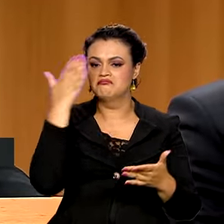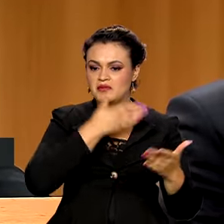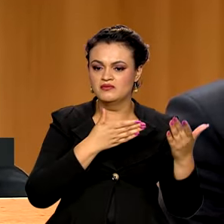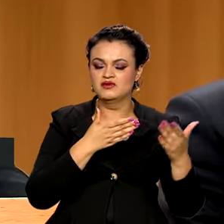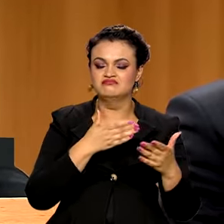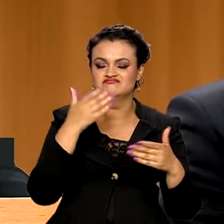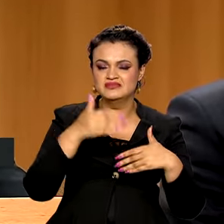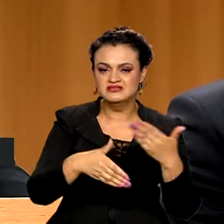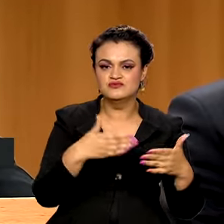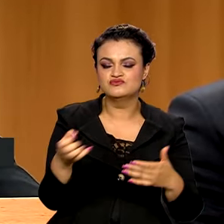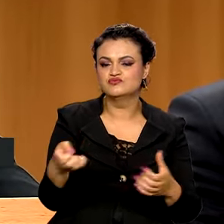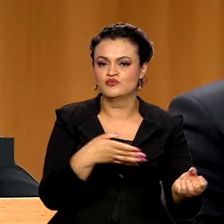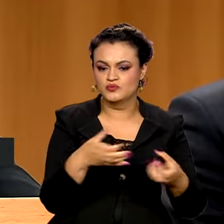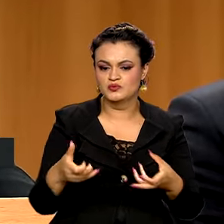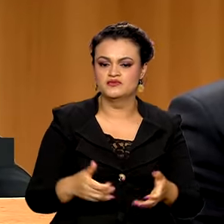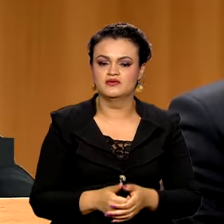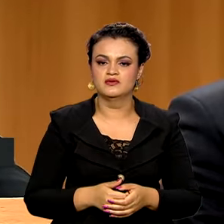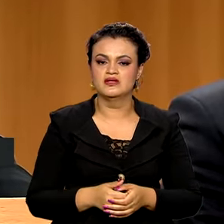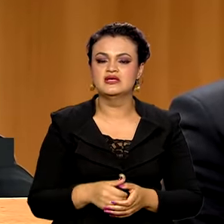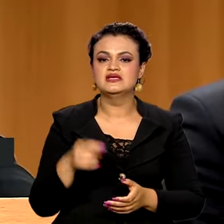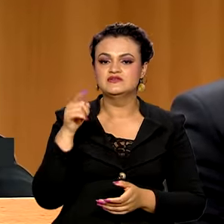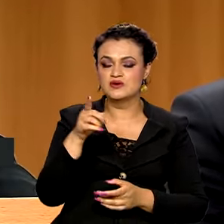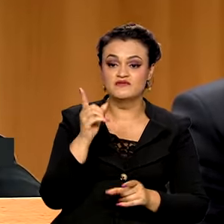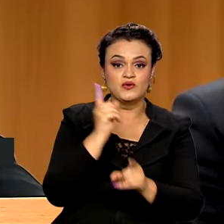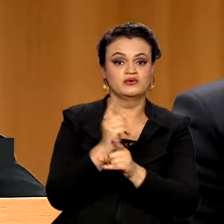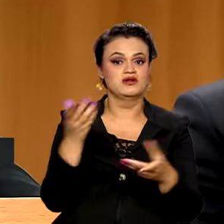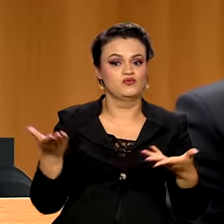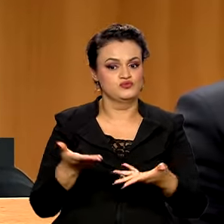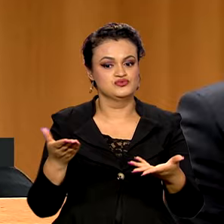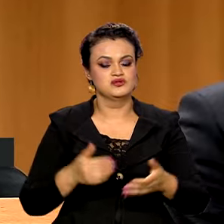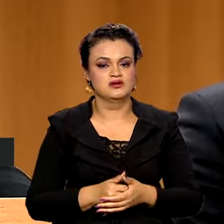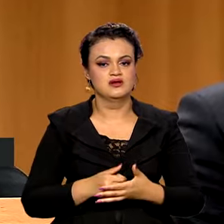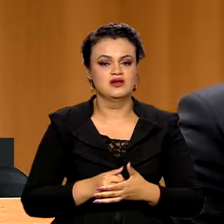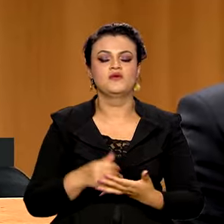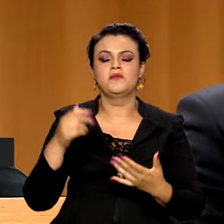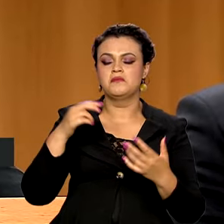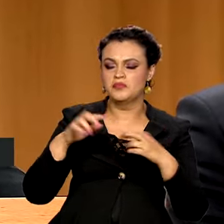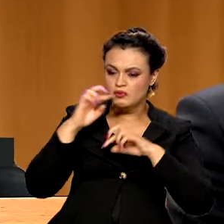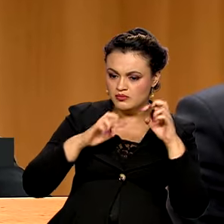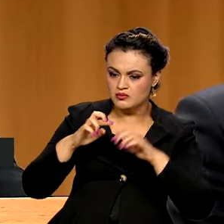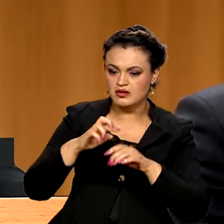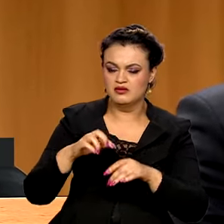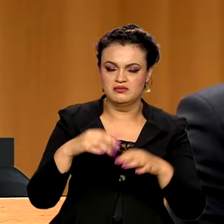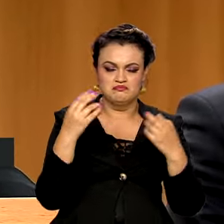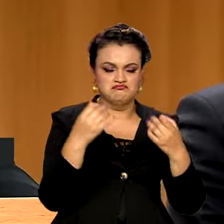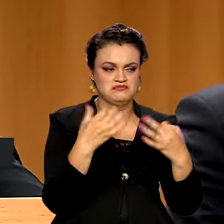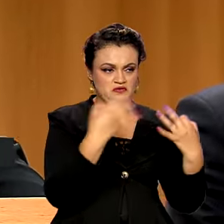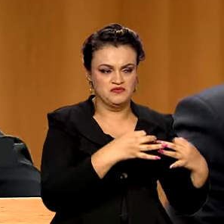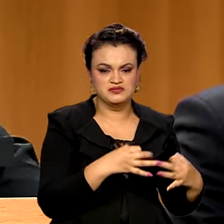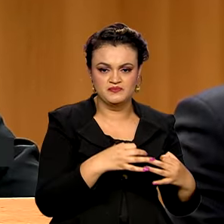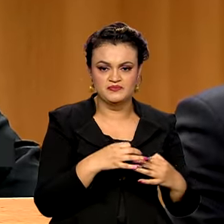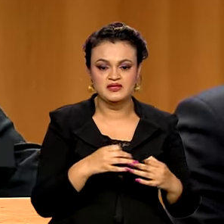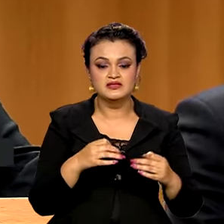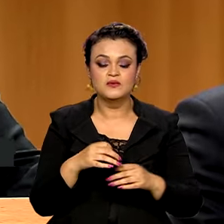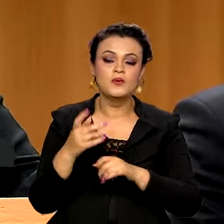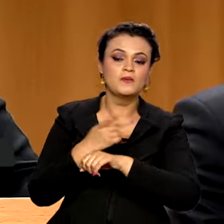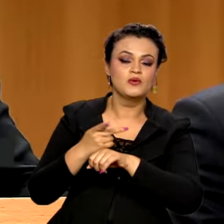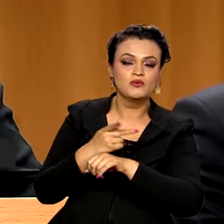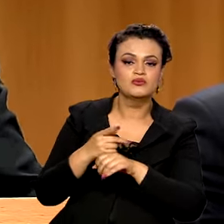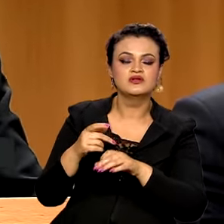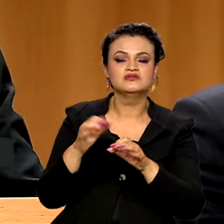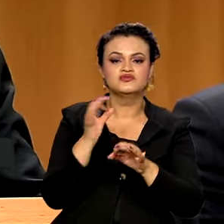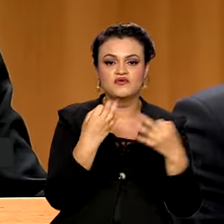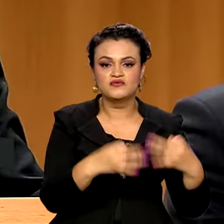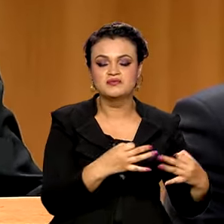probatória, que foi deflagrada hoje, com as buscas e apreensões. Então, os alvos da busca e apreensão